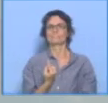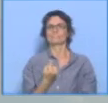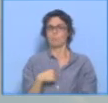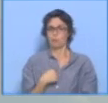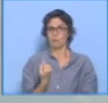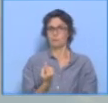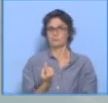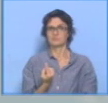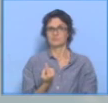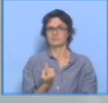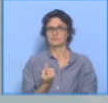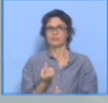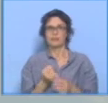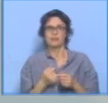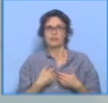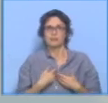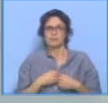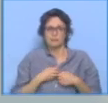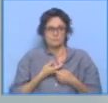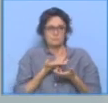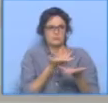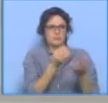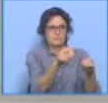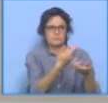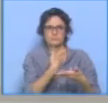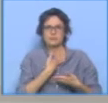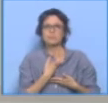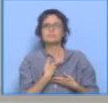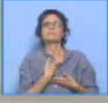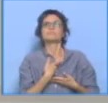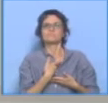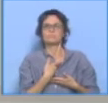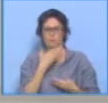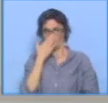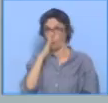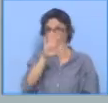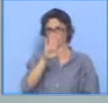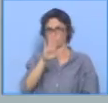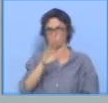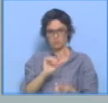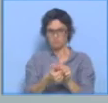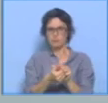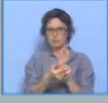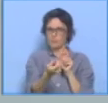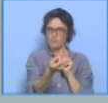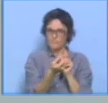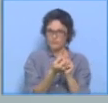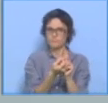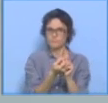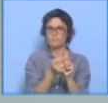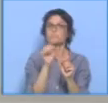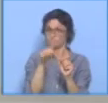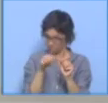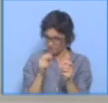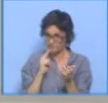aproximou-se, ligou-lhe as feridas, deitando azeite e vinho. Eu é que tenho... Nessa atitude está a mudança, não é? Aí é que está a mudança. Eu tenho que